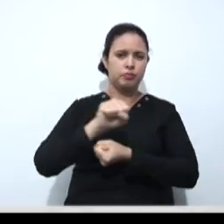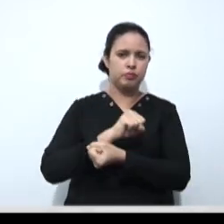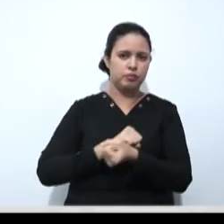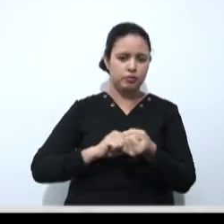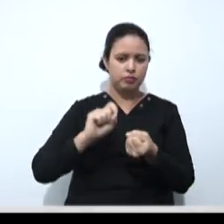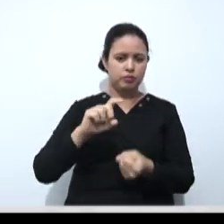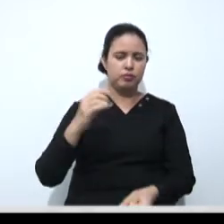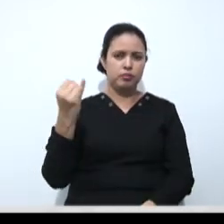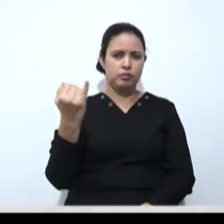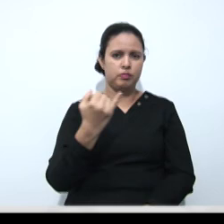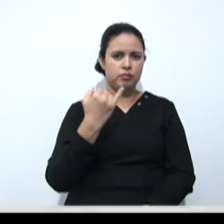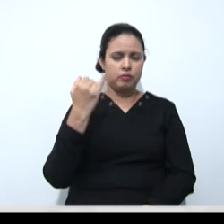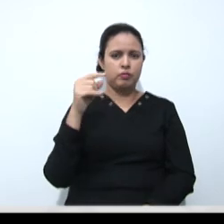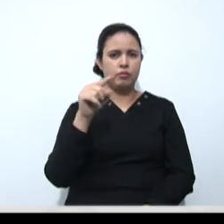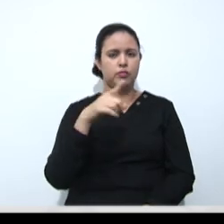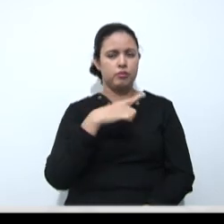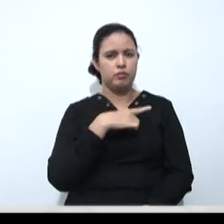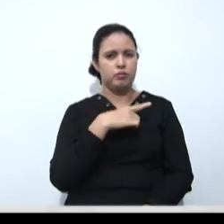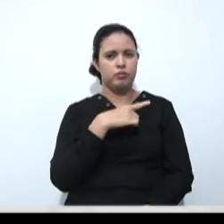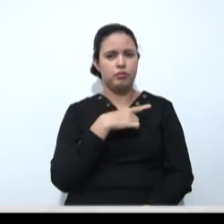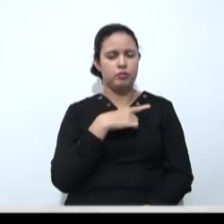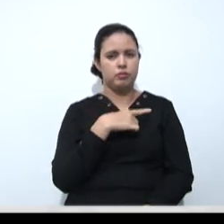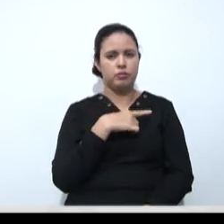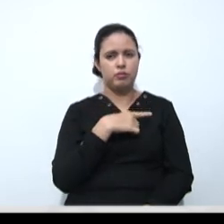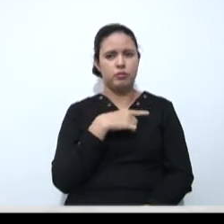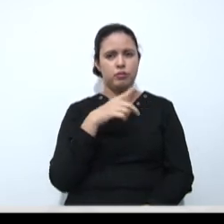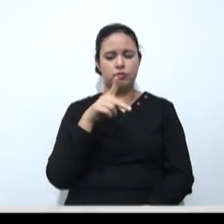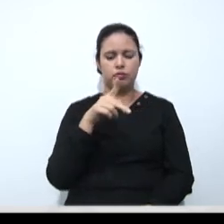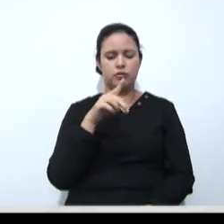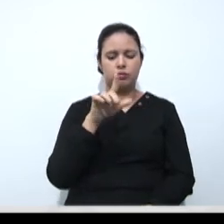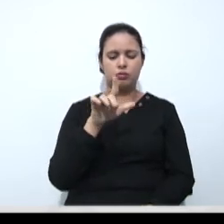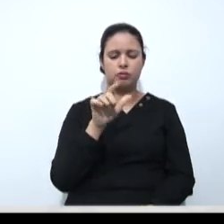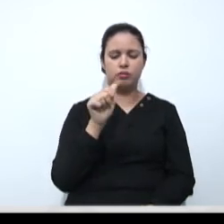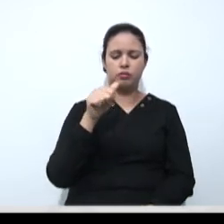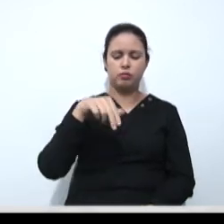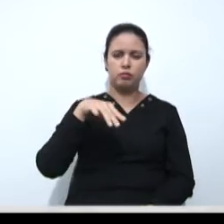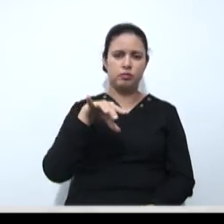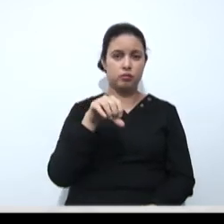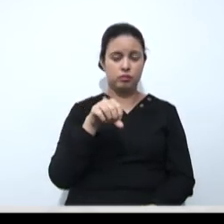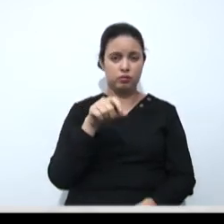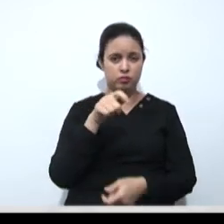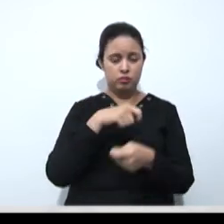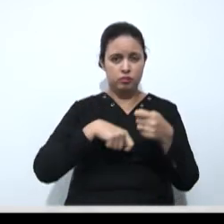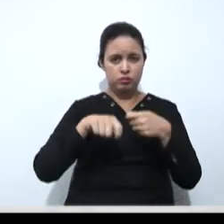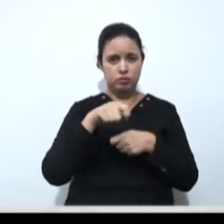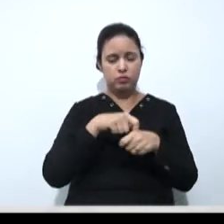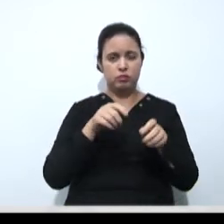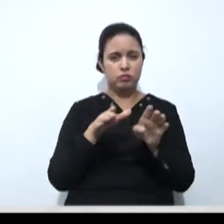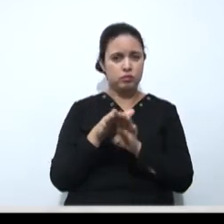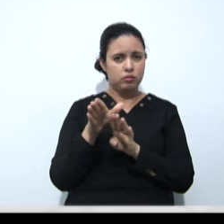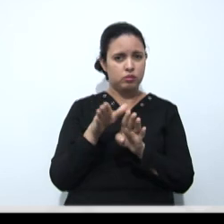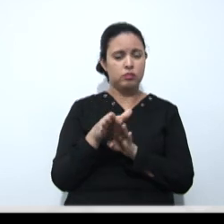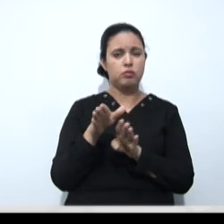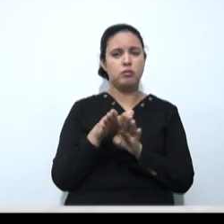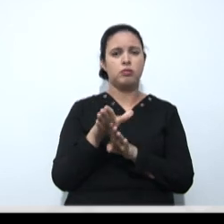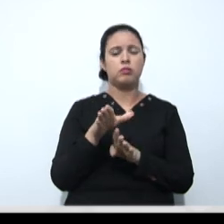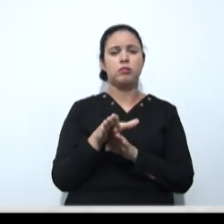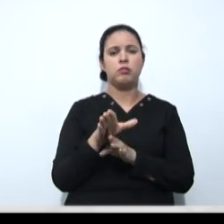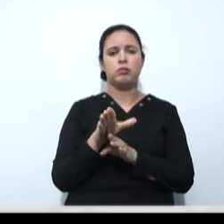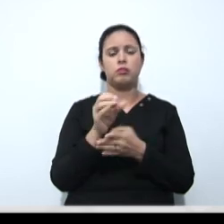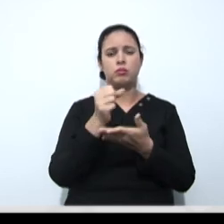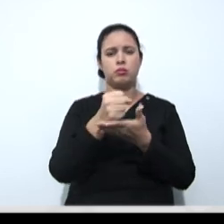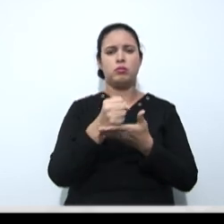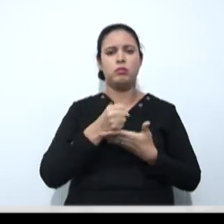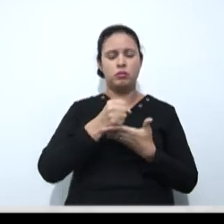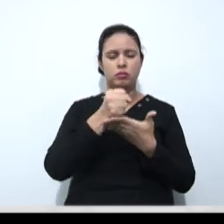é importante você ter um plano de negócio que oriente bem ou que alimente bem